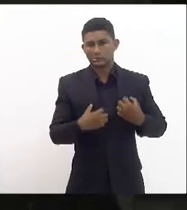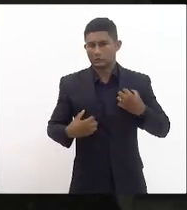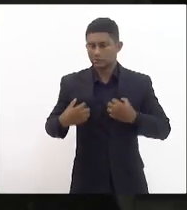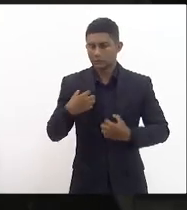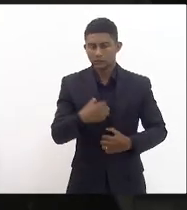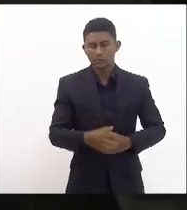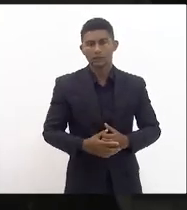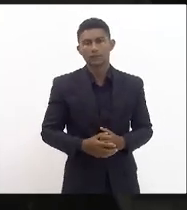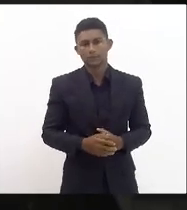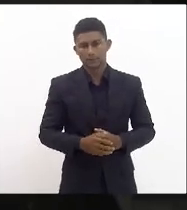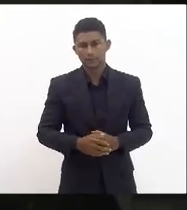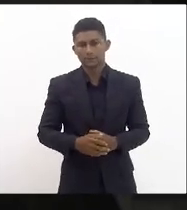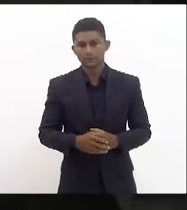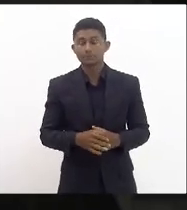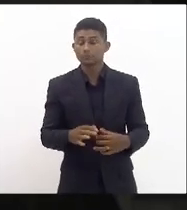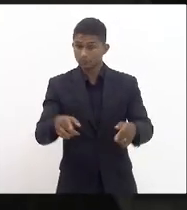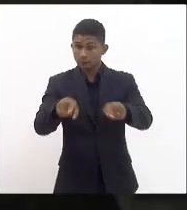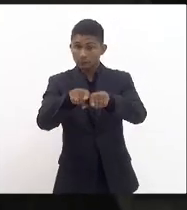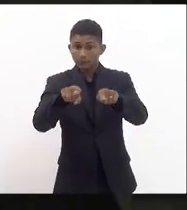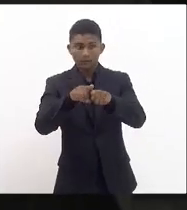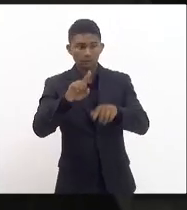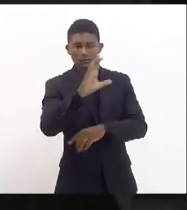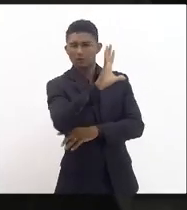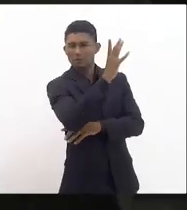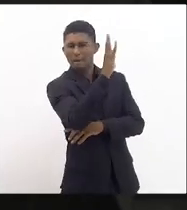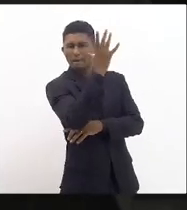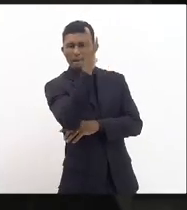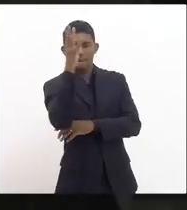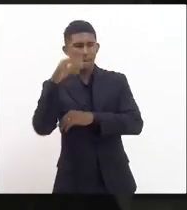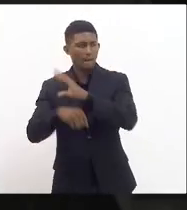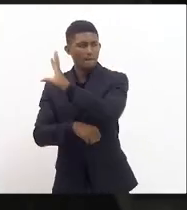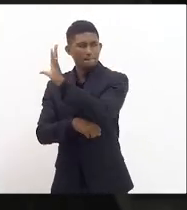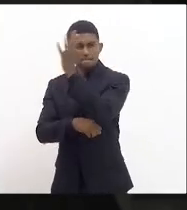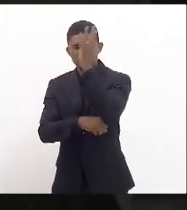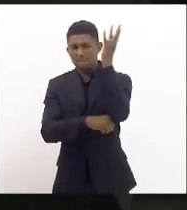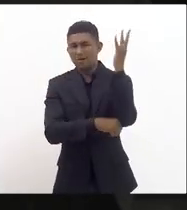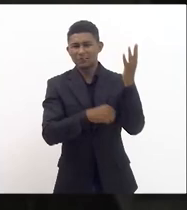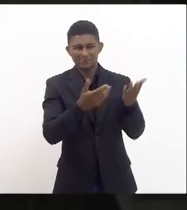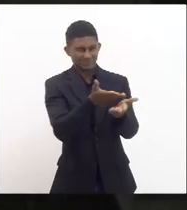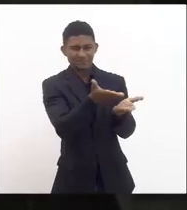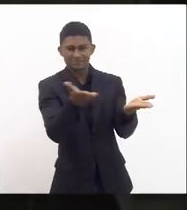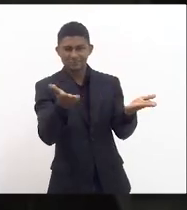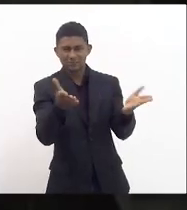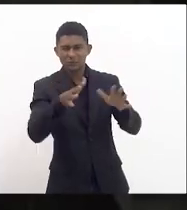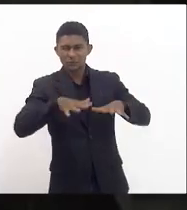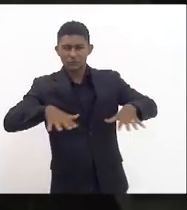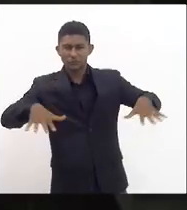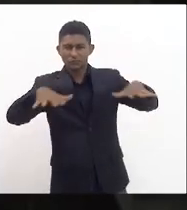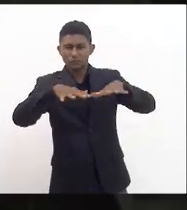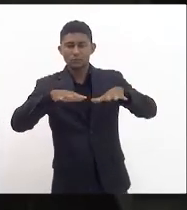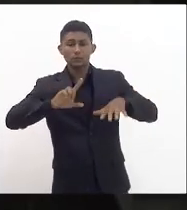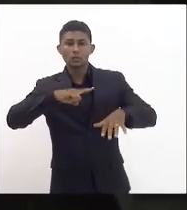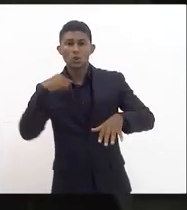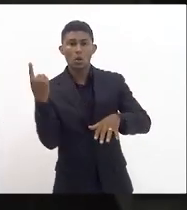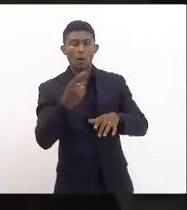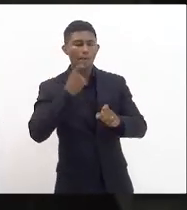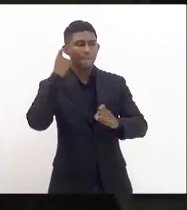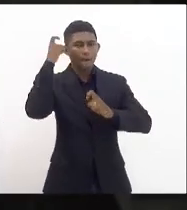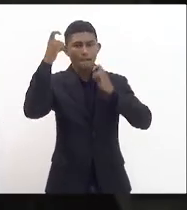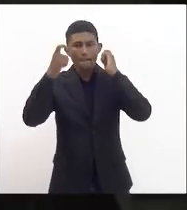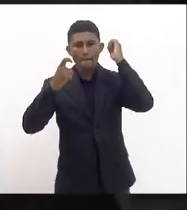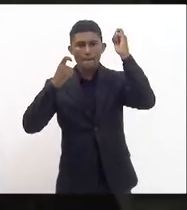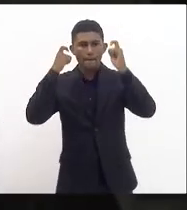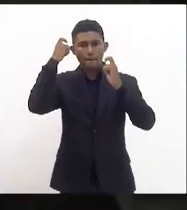enfoque também ambiental, que já anda em um limite